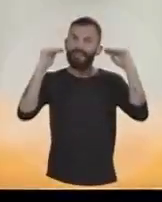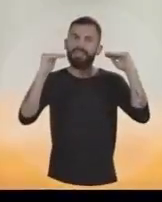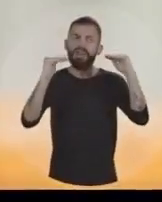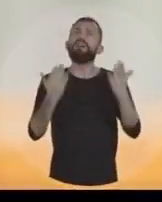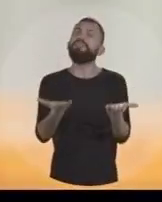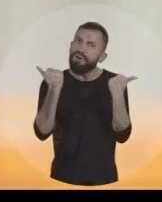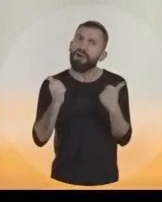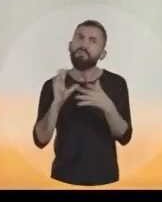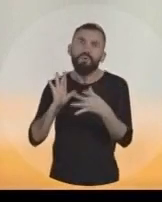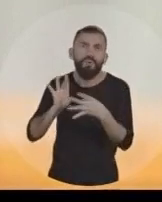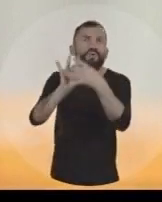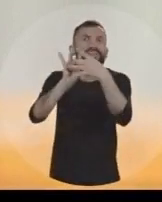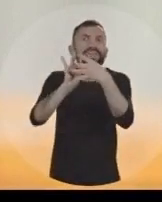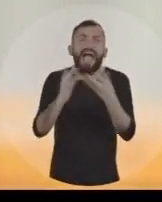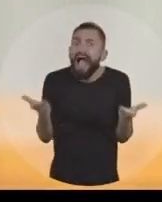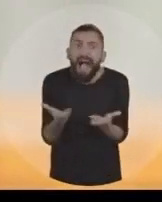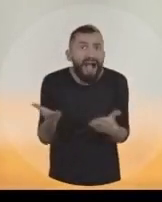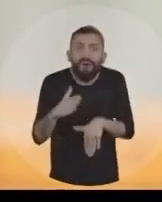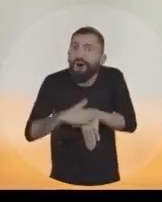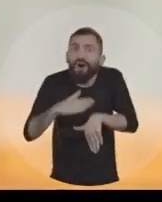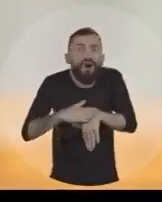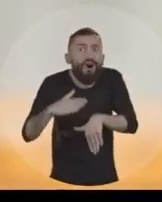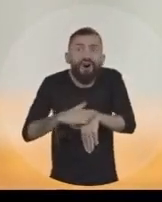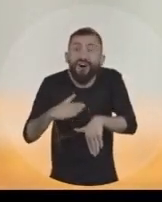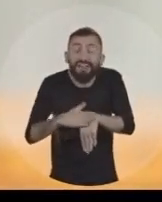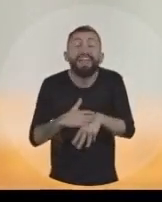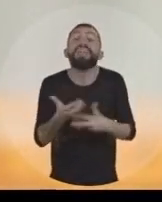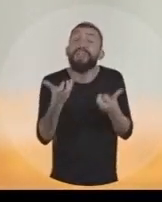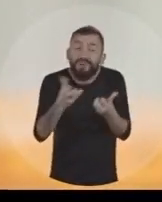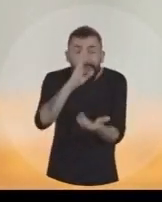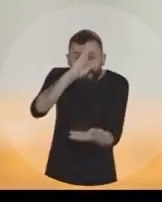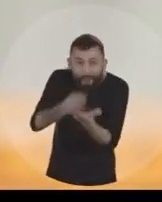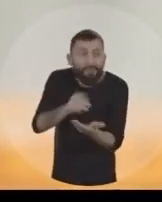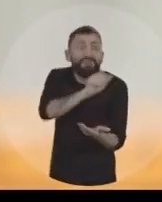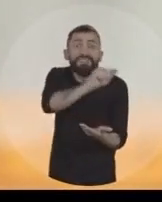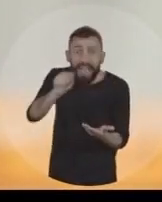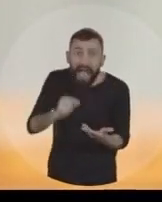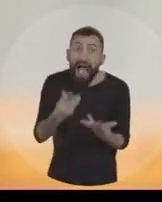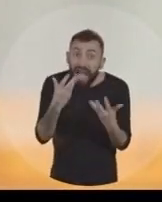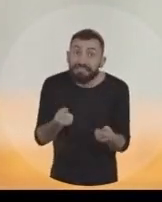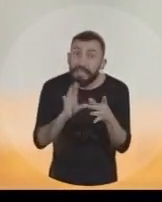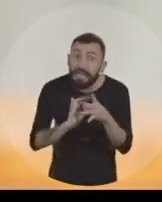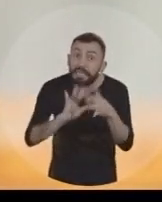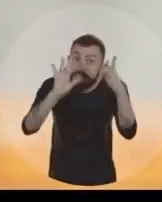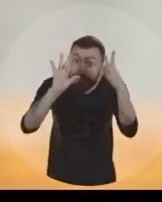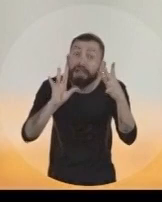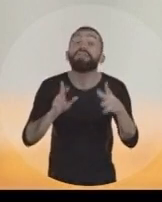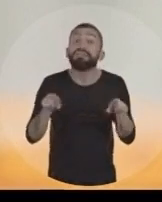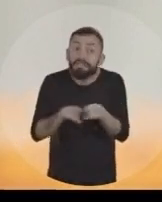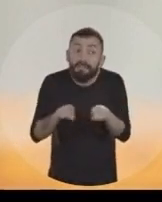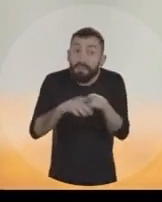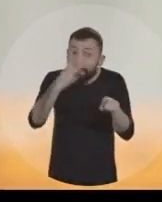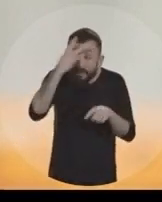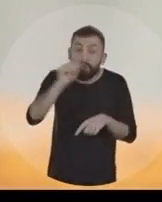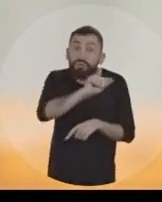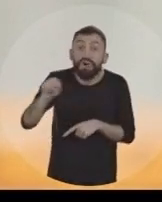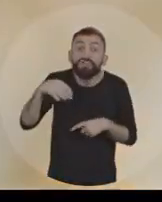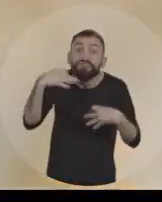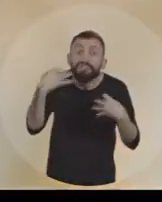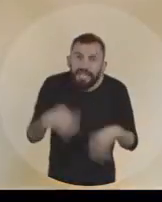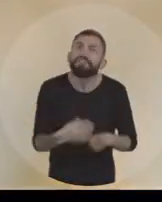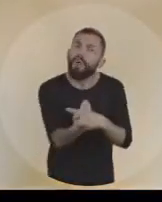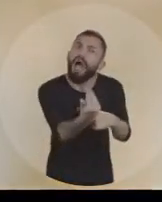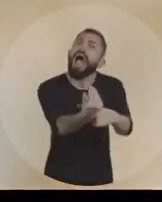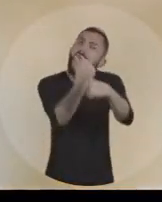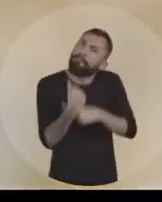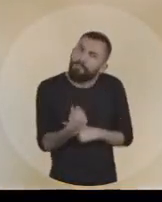soberania. Vamos nos unir, a hora é agora. Quero contar com todos que são a favor da democracia e dos direitos do povo.